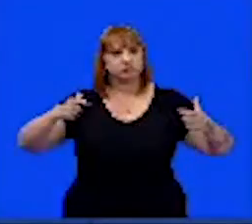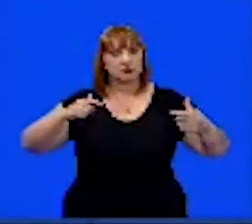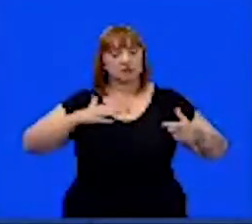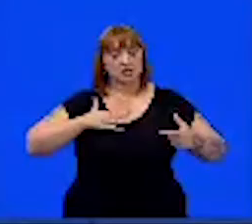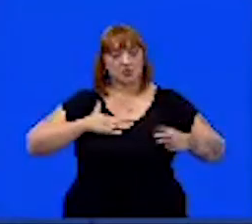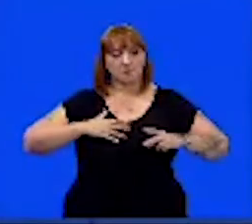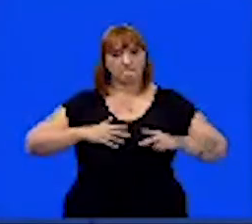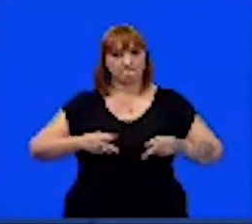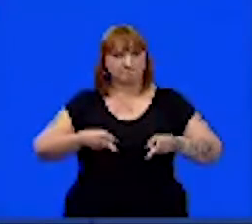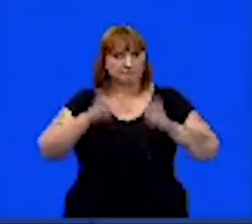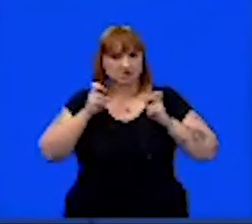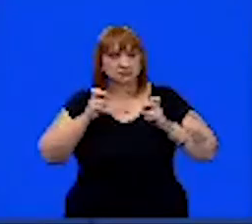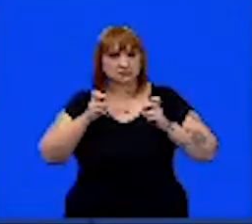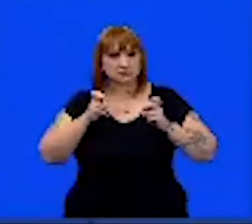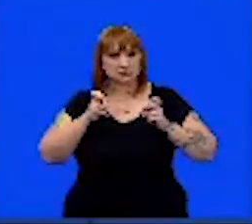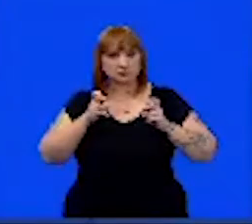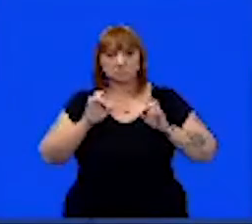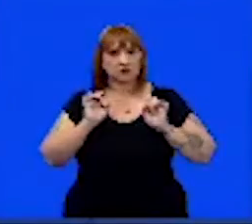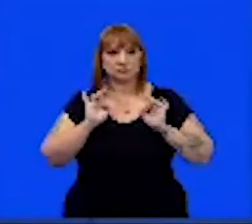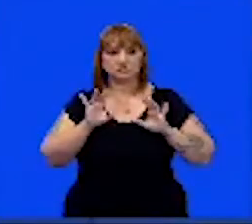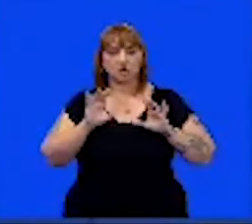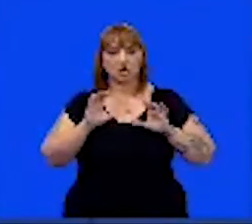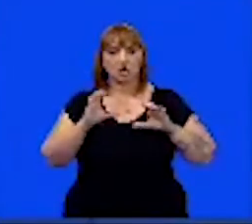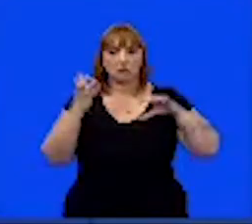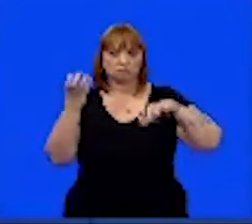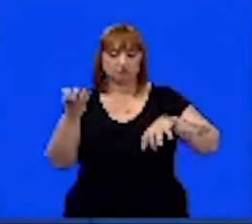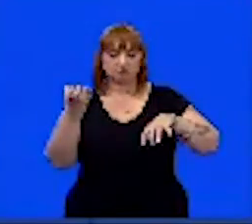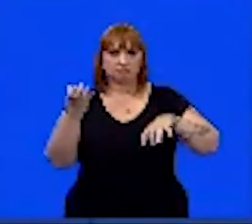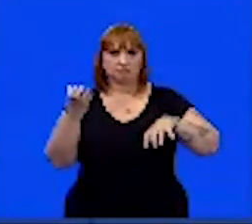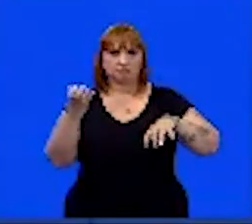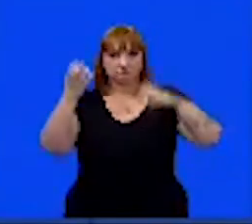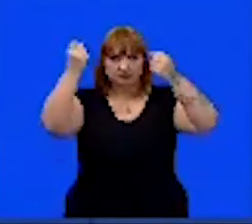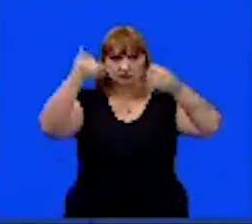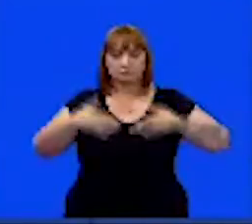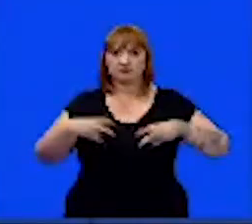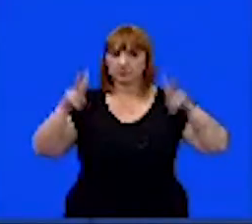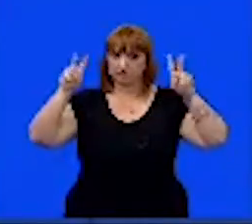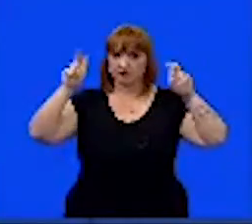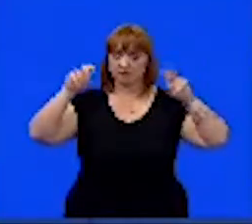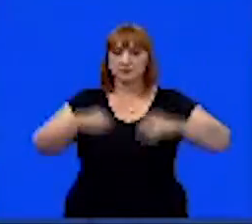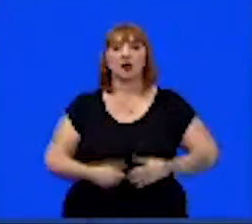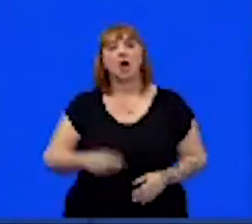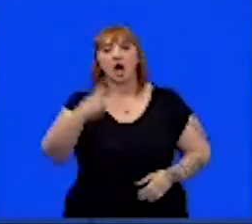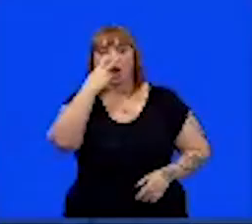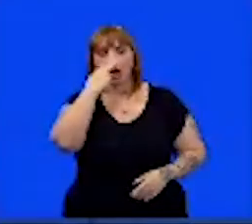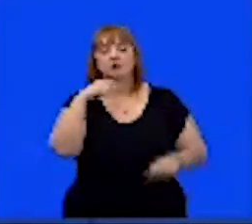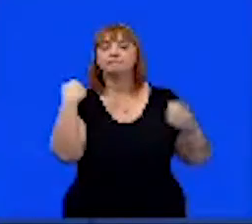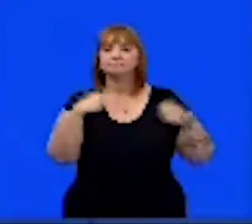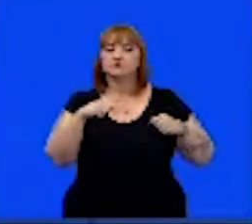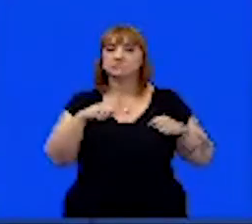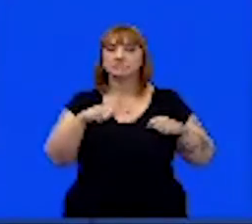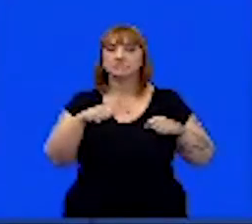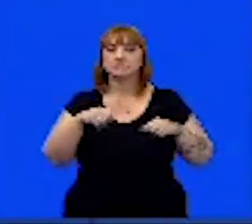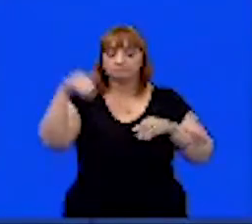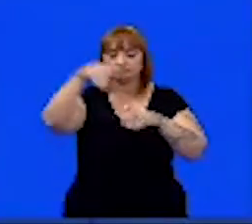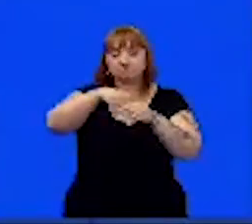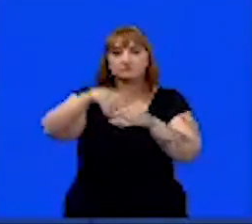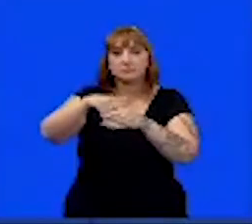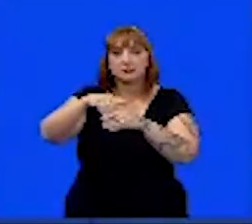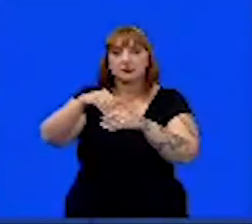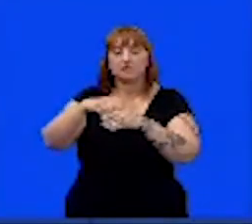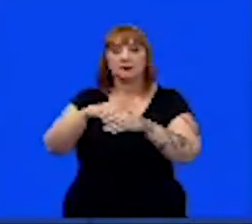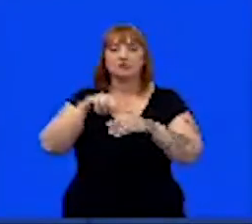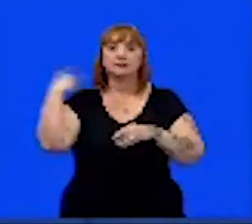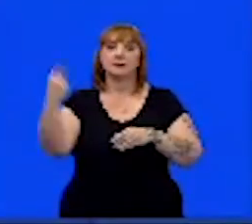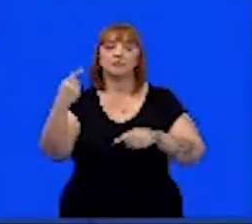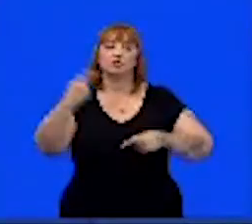na minha visão, não cabe só ao Congresso Nacional a definição desse tema. Eu acho que tem que ser um plebiscito depois das